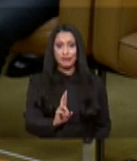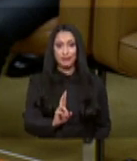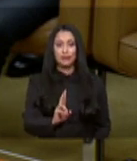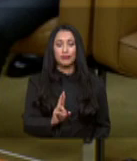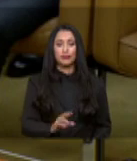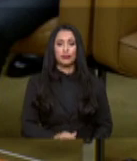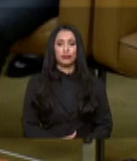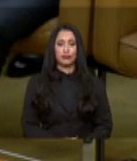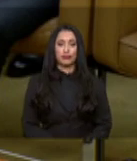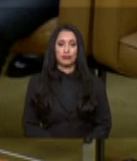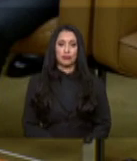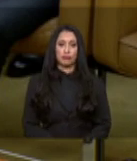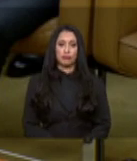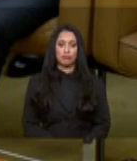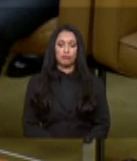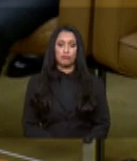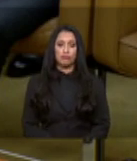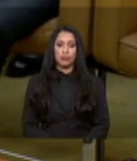coloco até